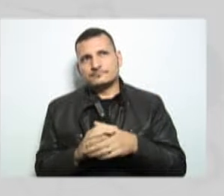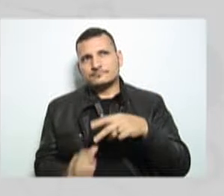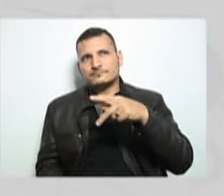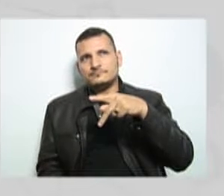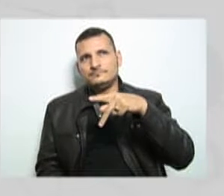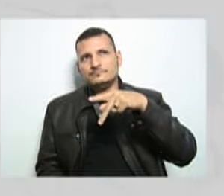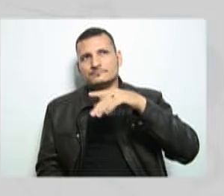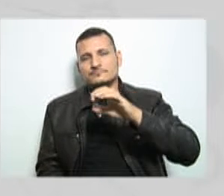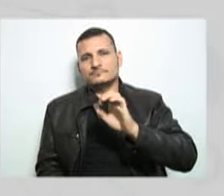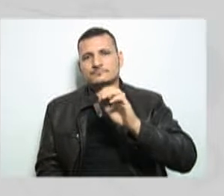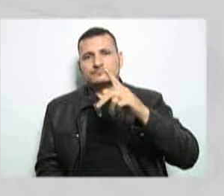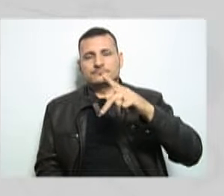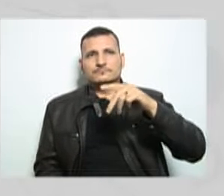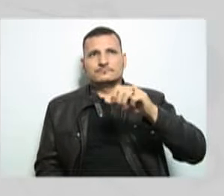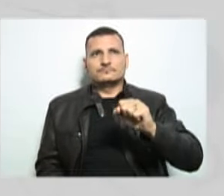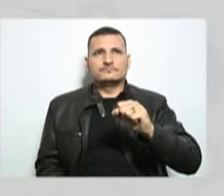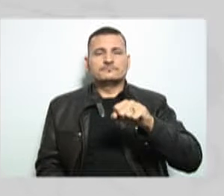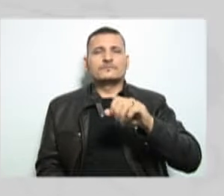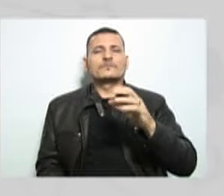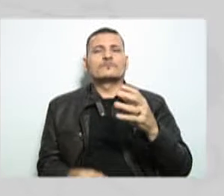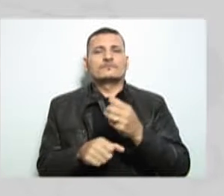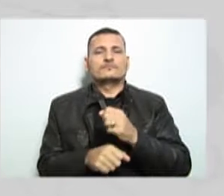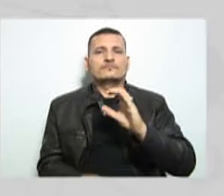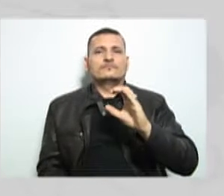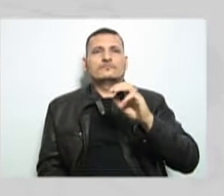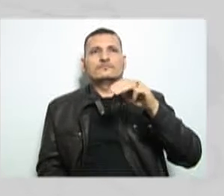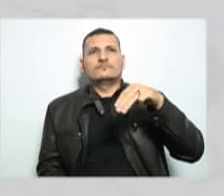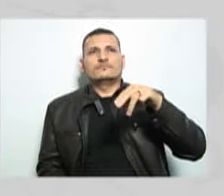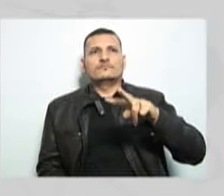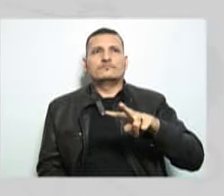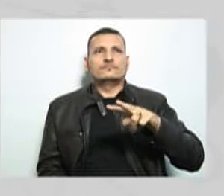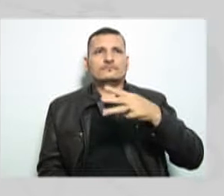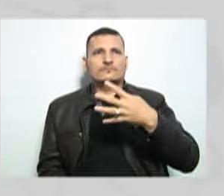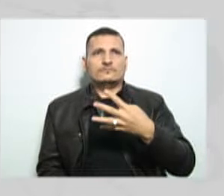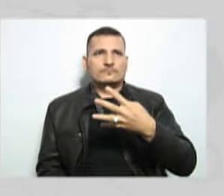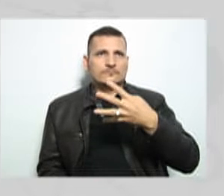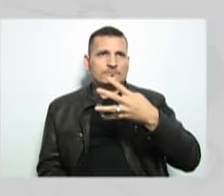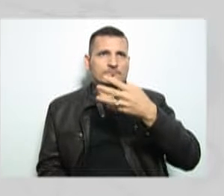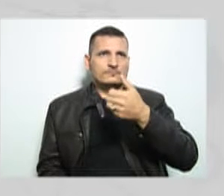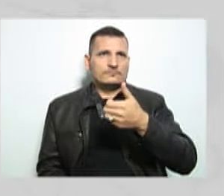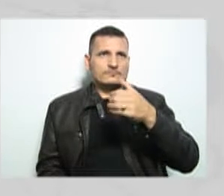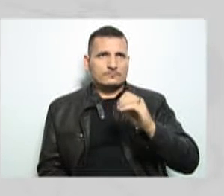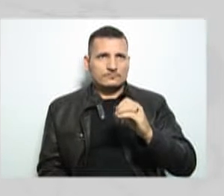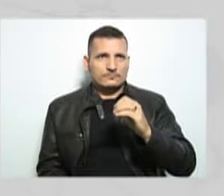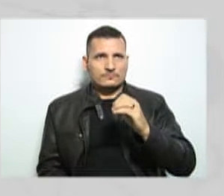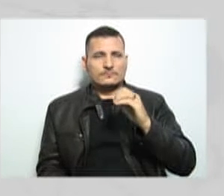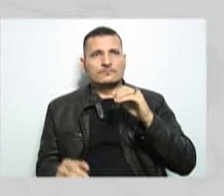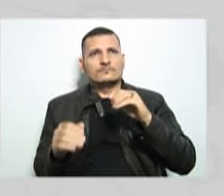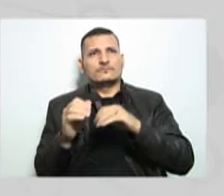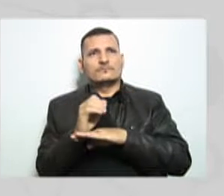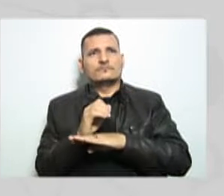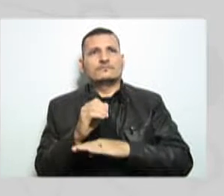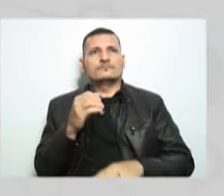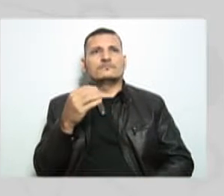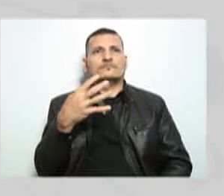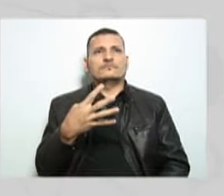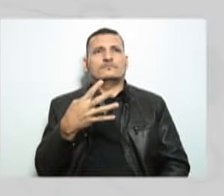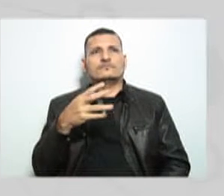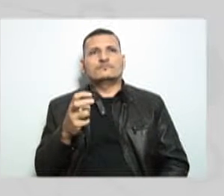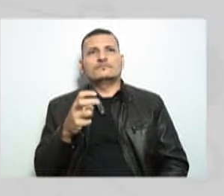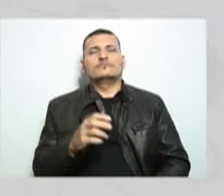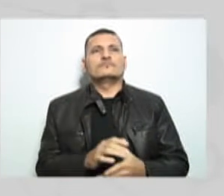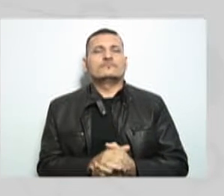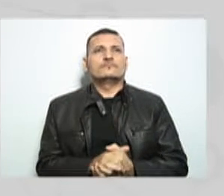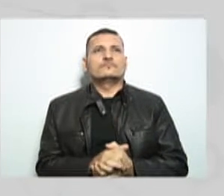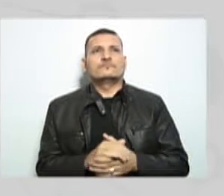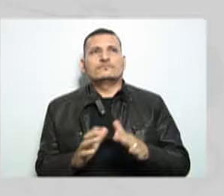de um CMV de 410 e um estoque final de 45. Vamos lá para o outro método. Agora vamos